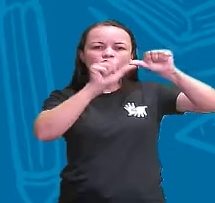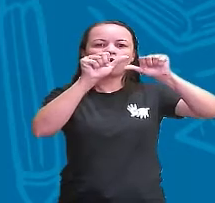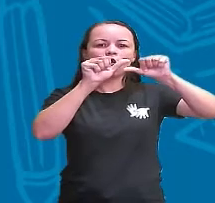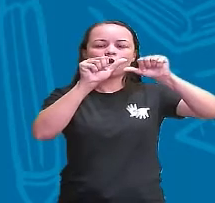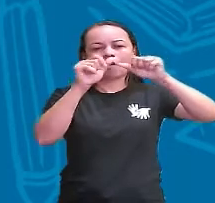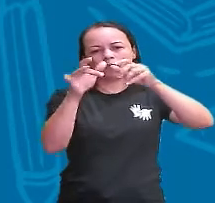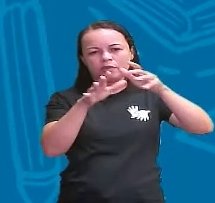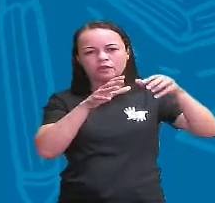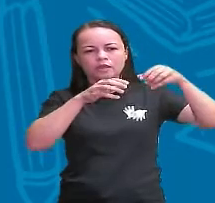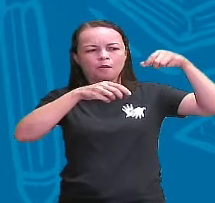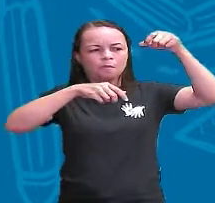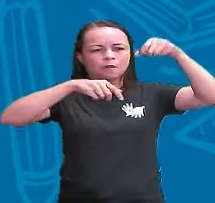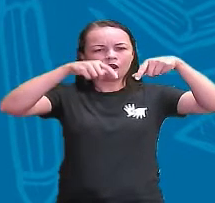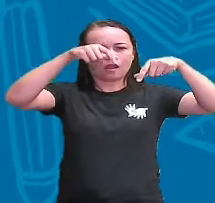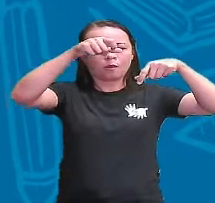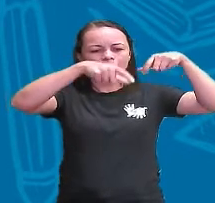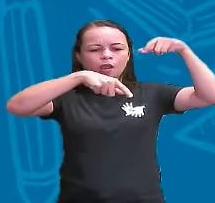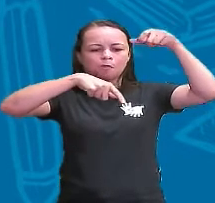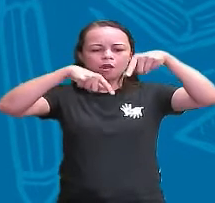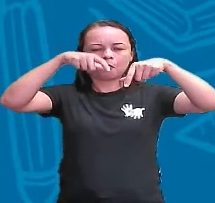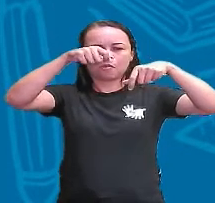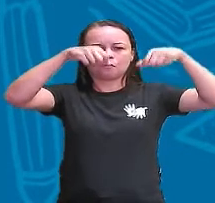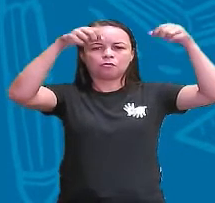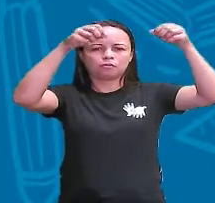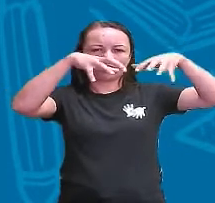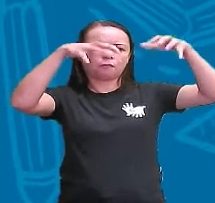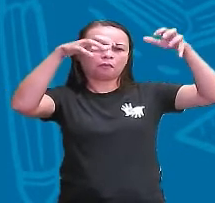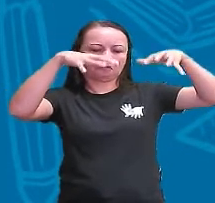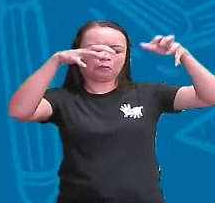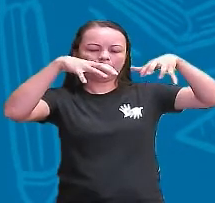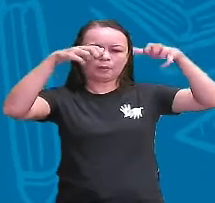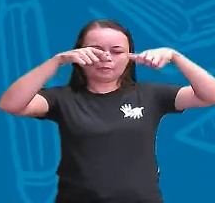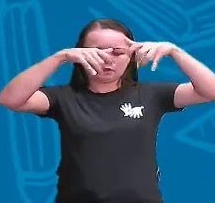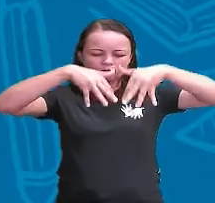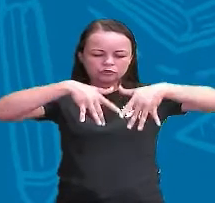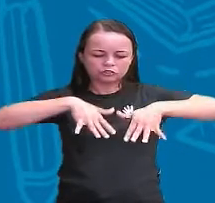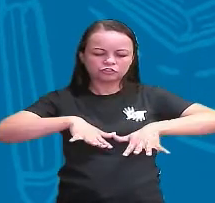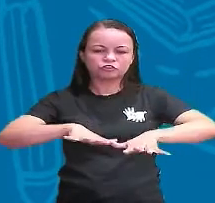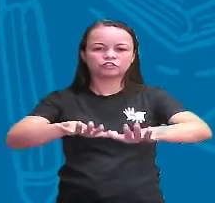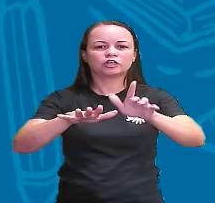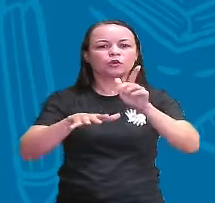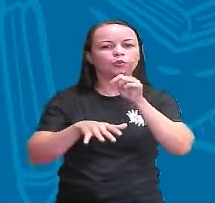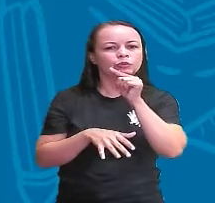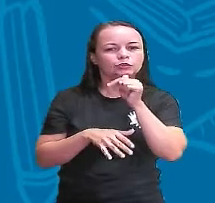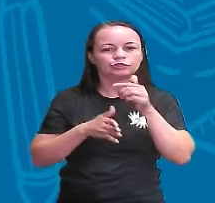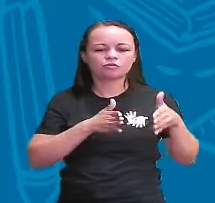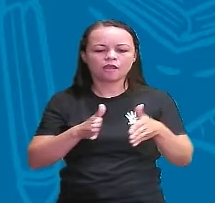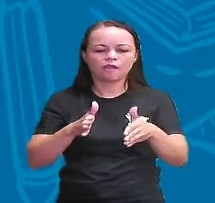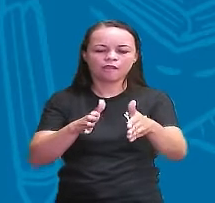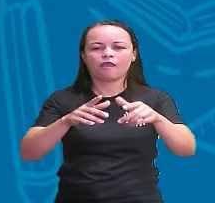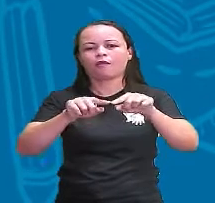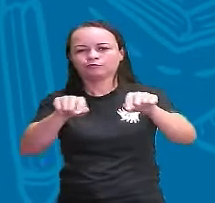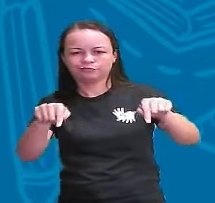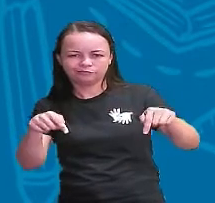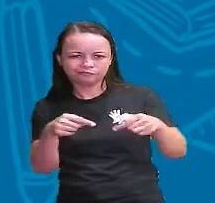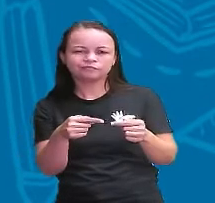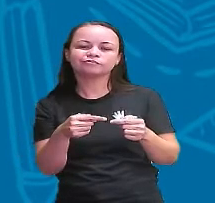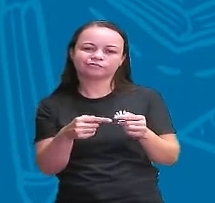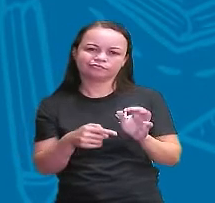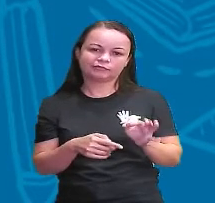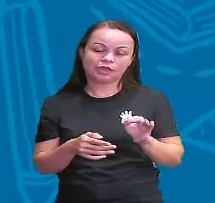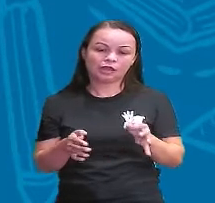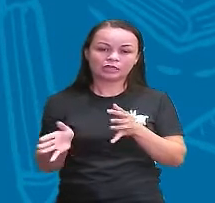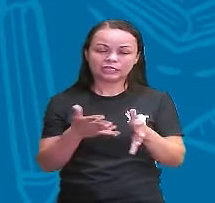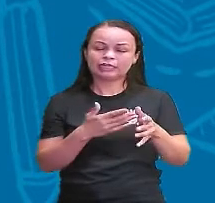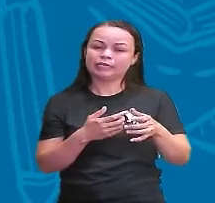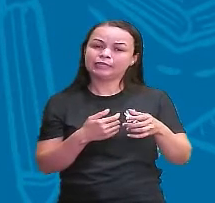chuva, que vai cair, que vai molhar a nossa terra, vai encher os nossos rios, os nossos lagos, tá certo? E trazer água